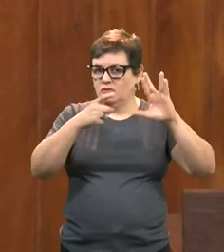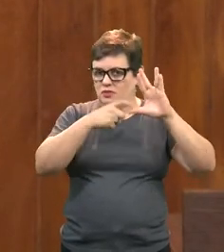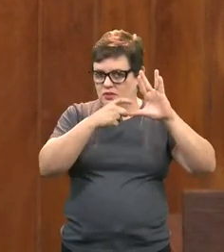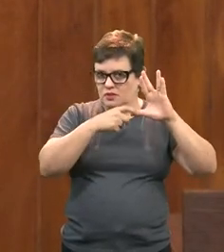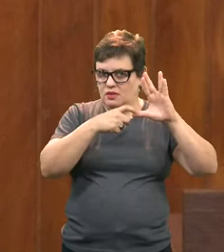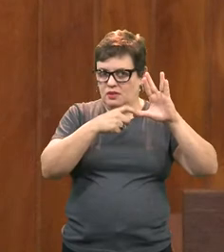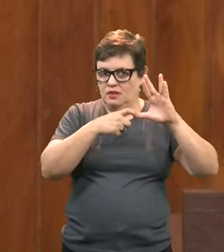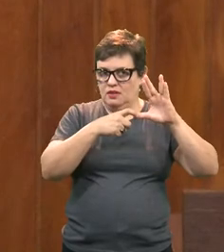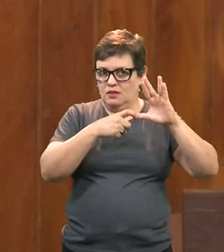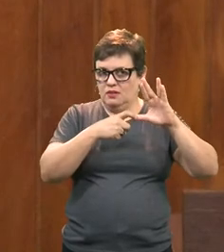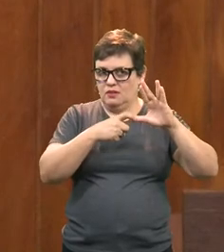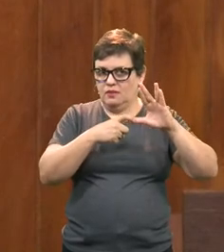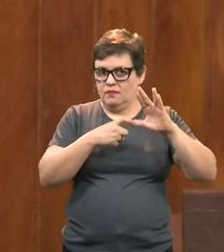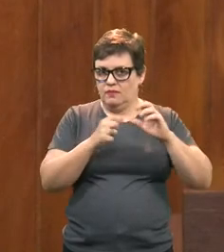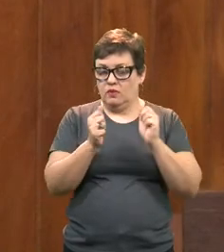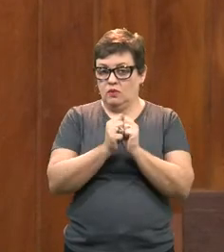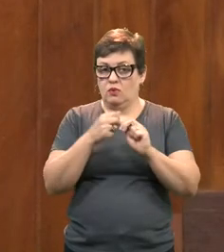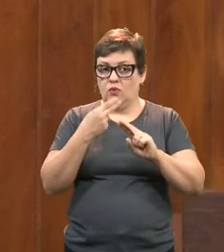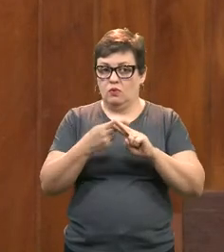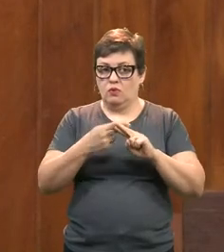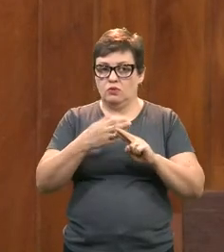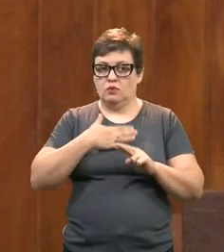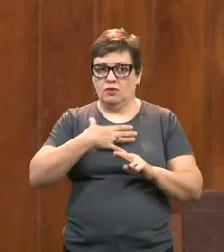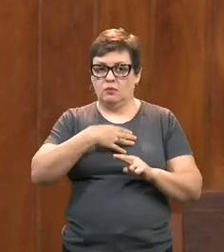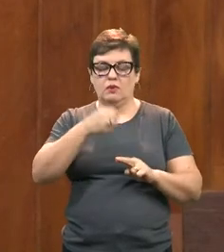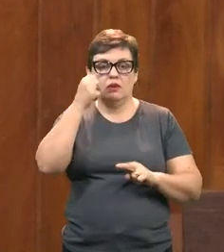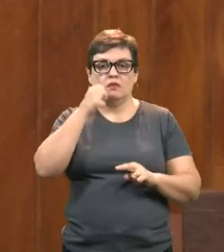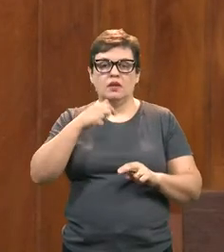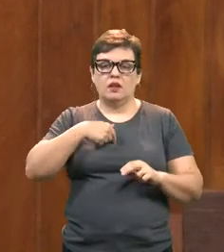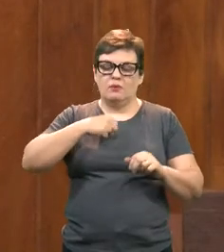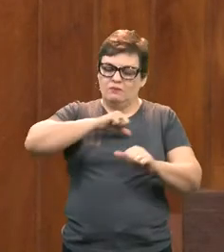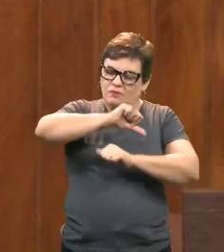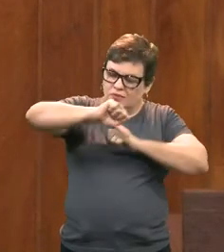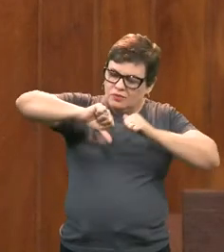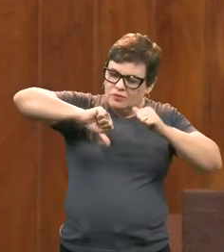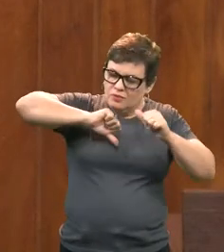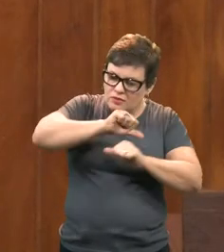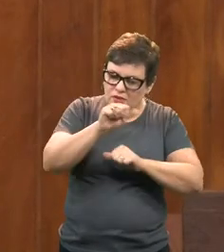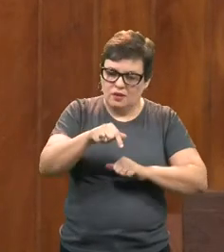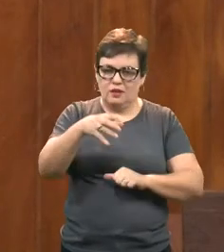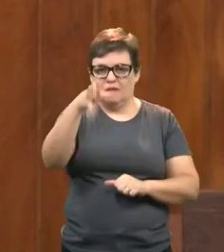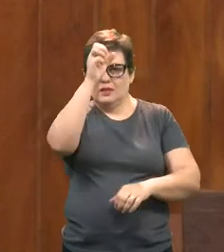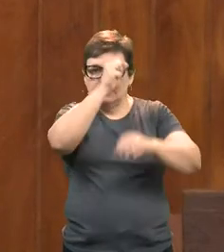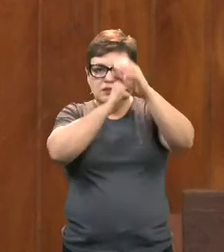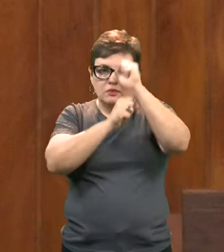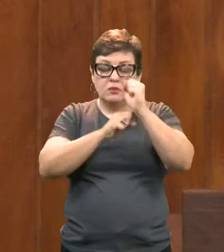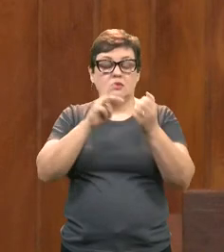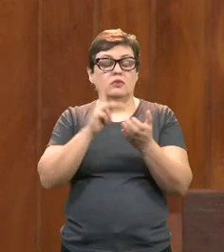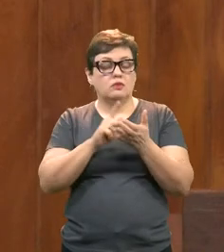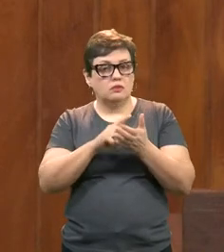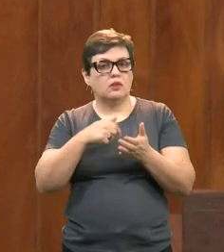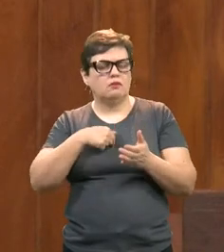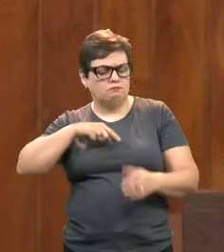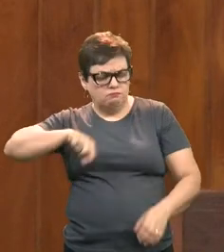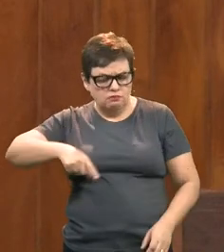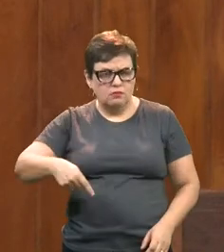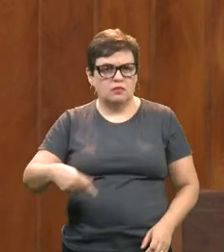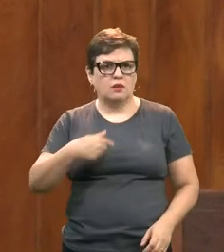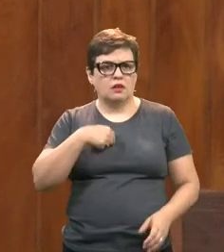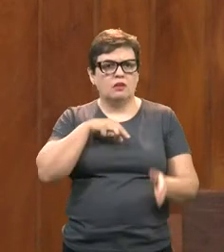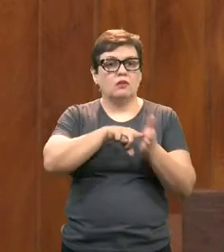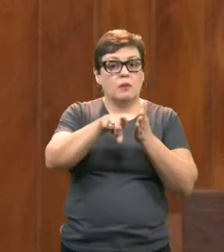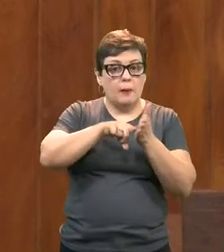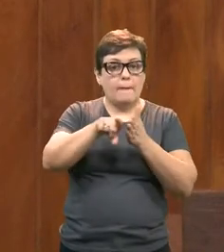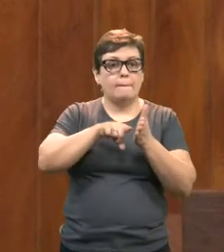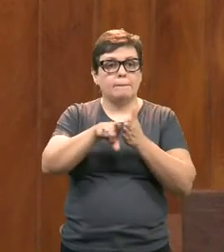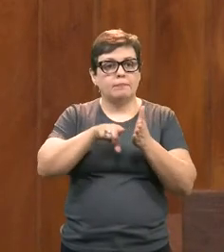cannabis medicinal com a minha filha, eu fui ressignificando toda essa aprendizagem e, de fato, me aprofundando. Hoje eu sou